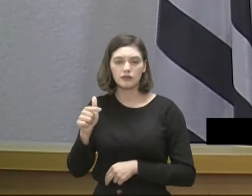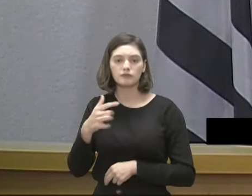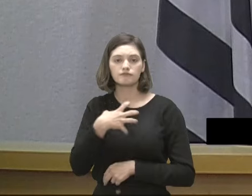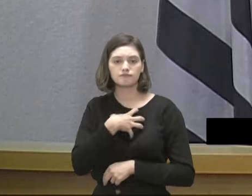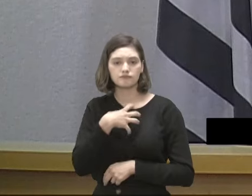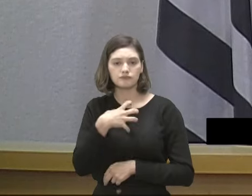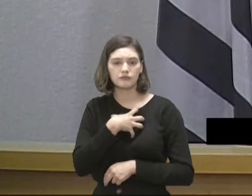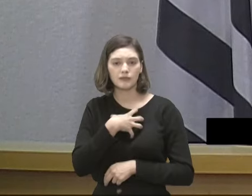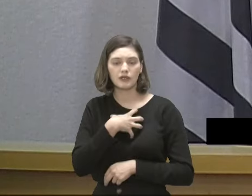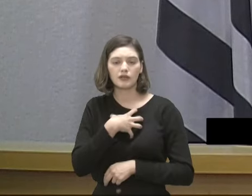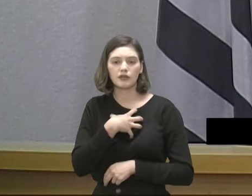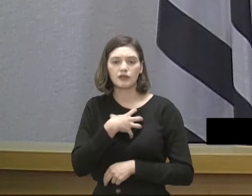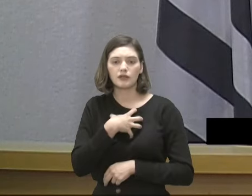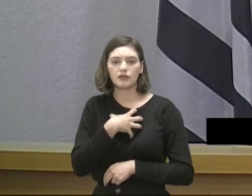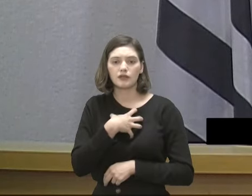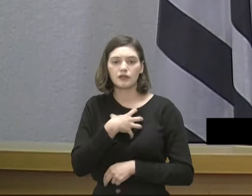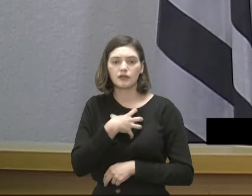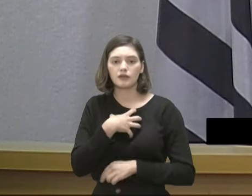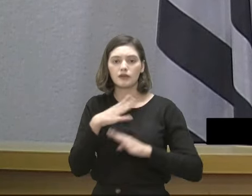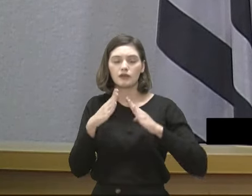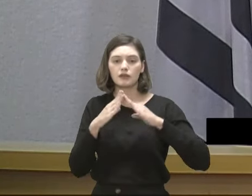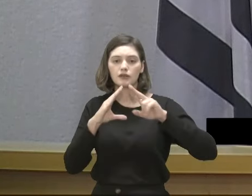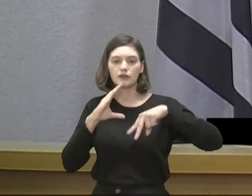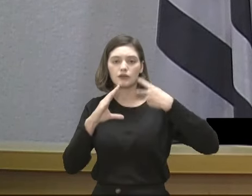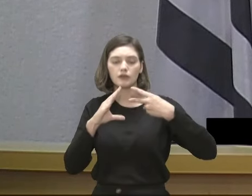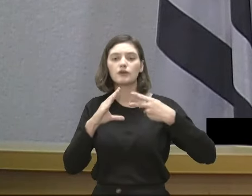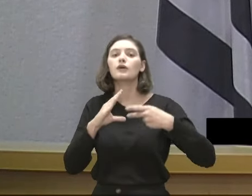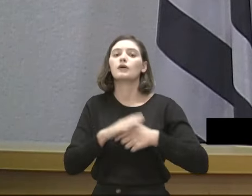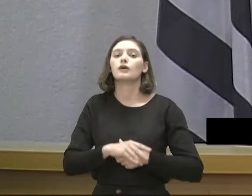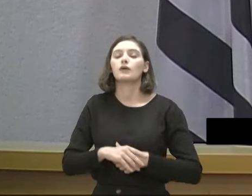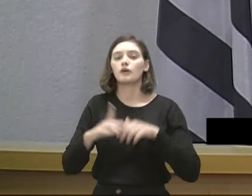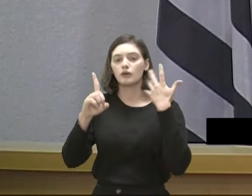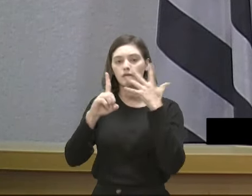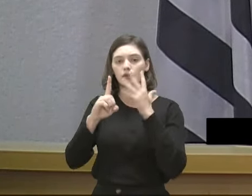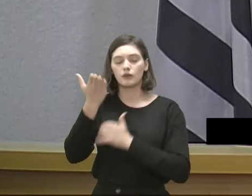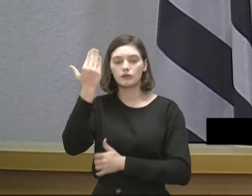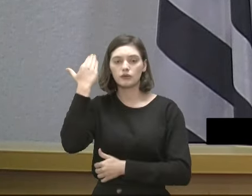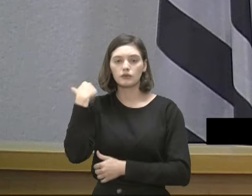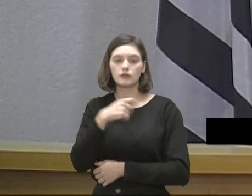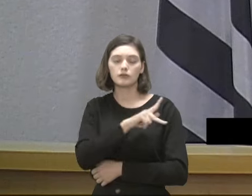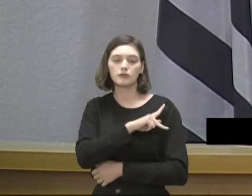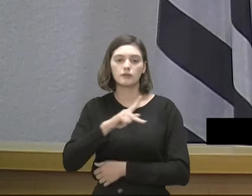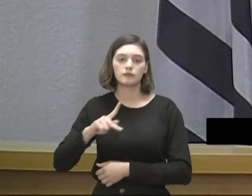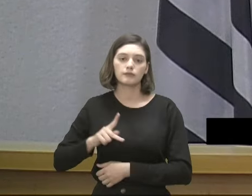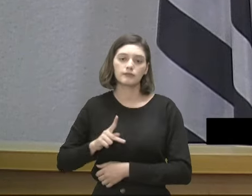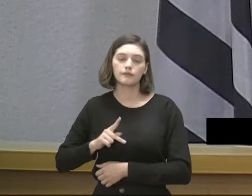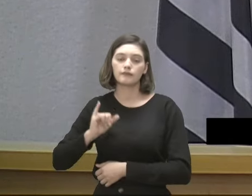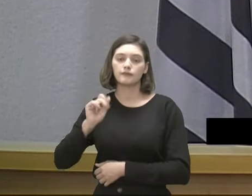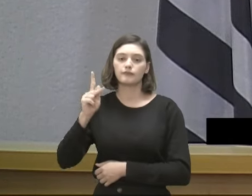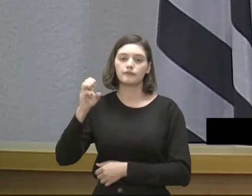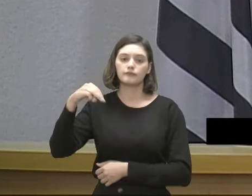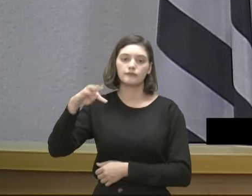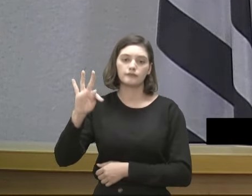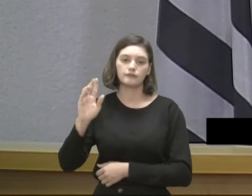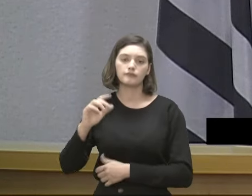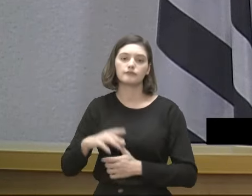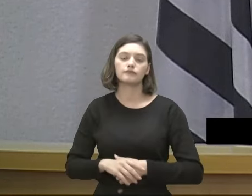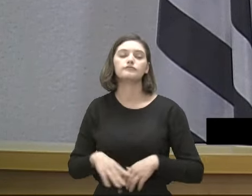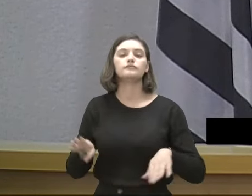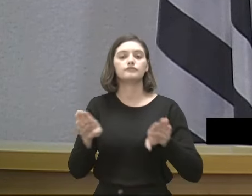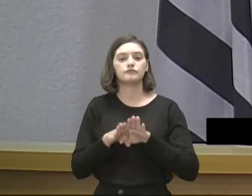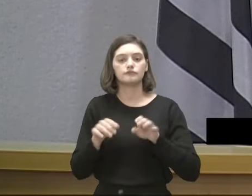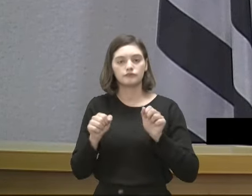a aprovação por esta casa de uma moção de aplauso pelo ex-presidente do Instituto de Previdência do município de Taubaté. Então,